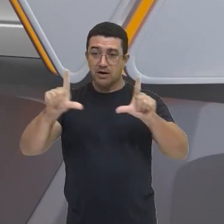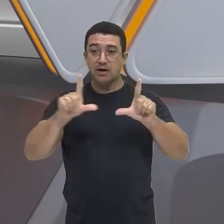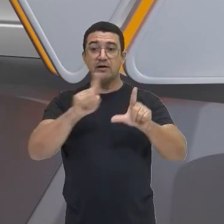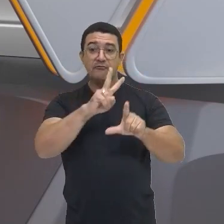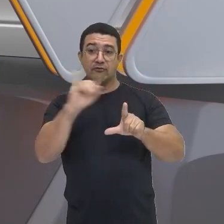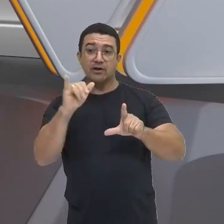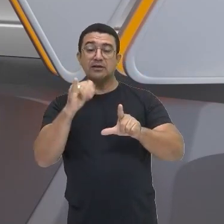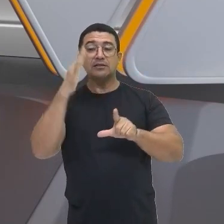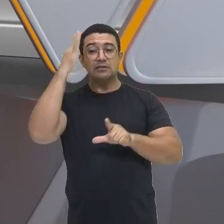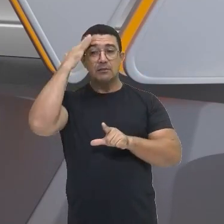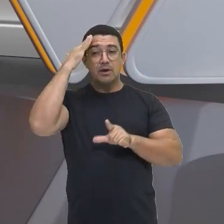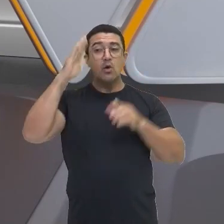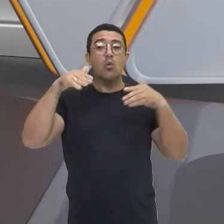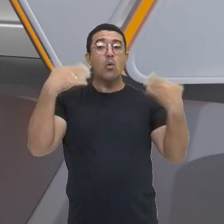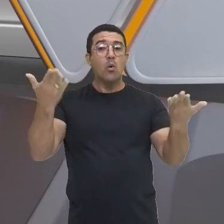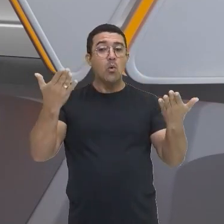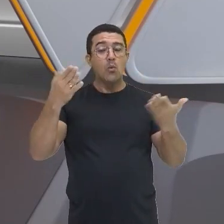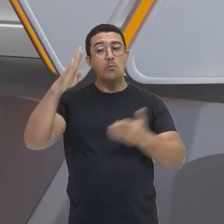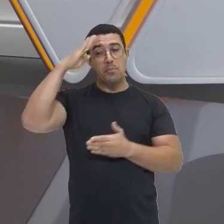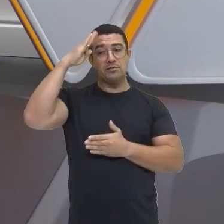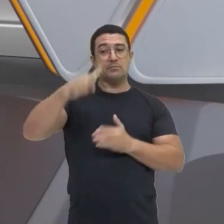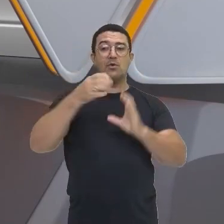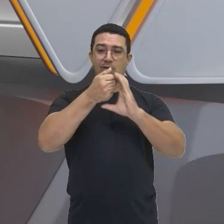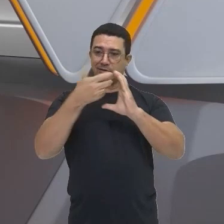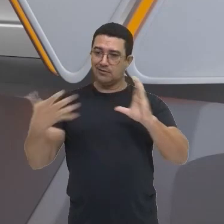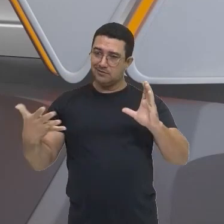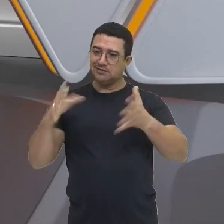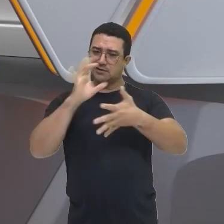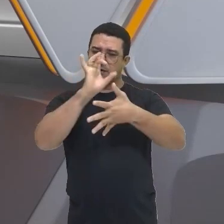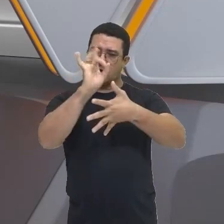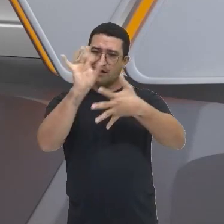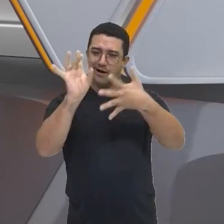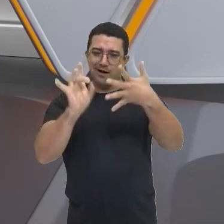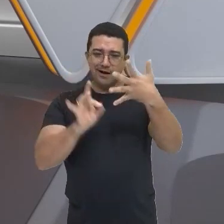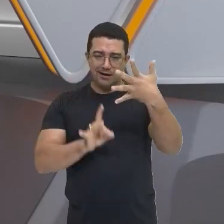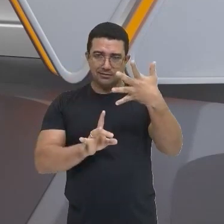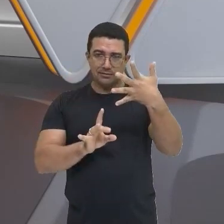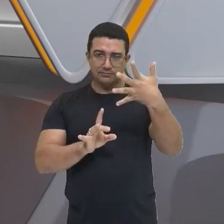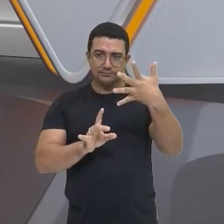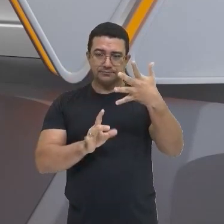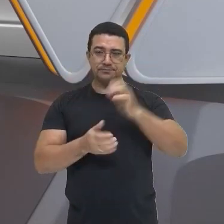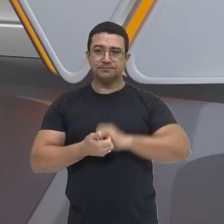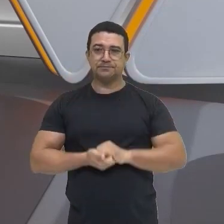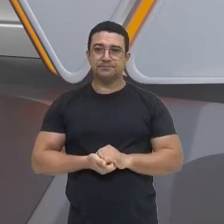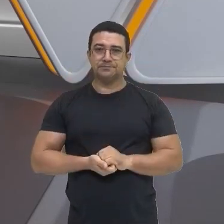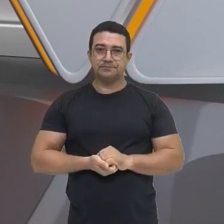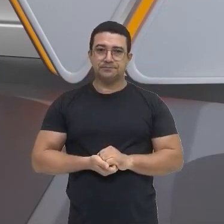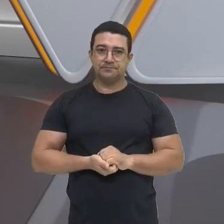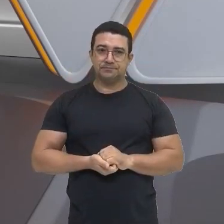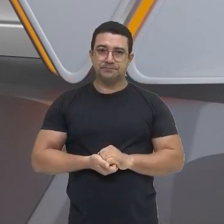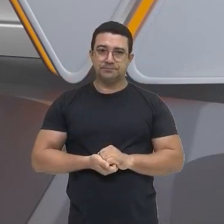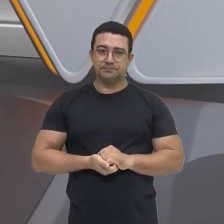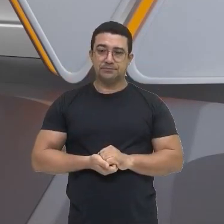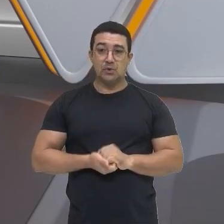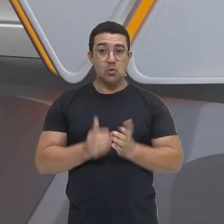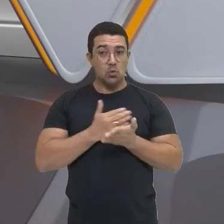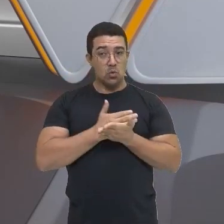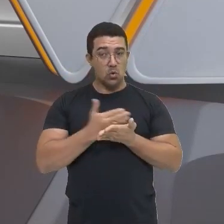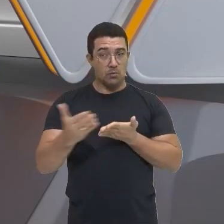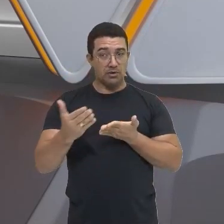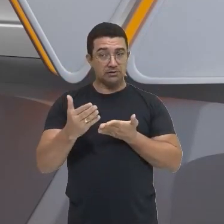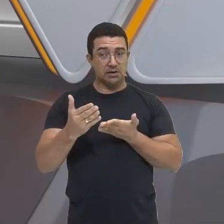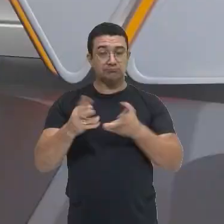quais são as principais características de cada um desses elementos, tudo bem? Vamos começar